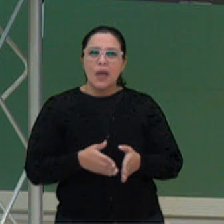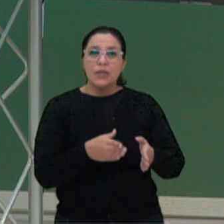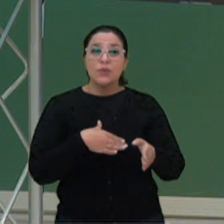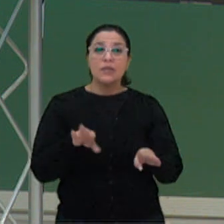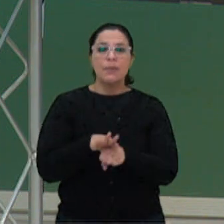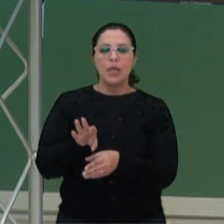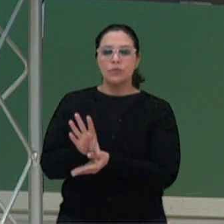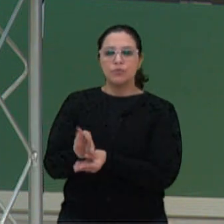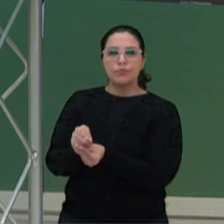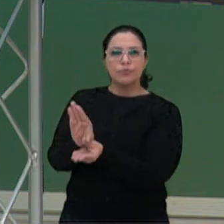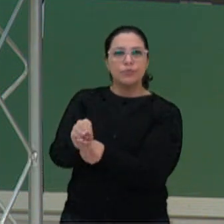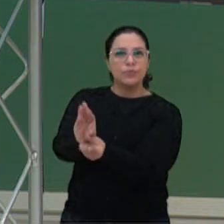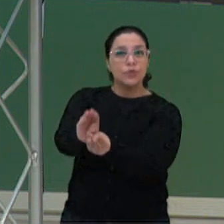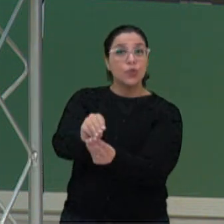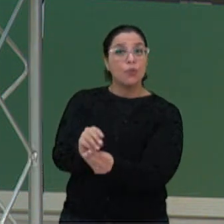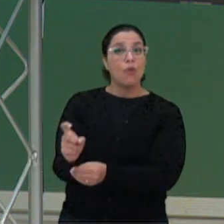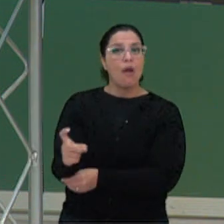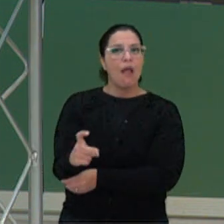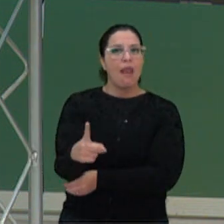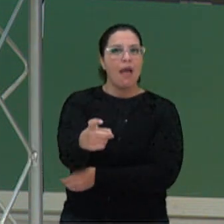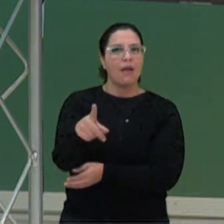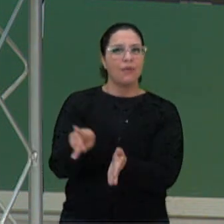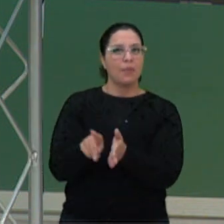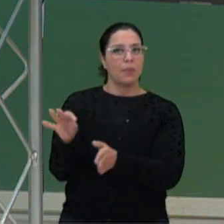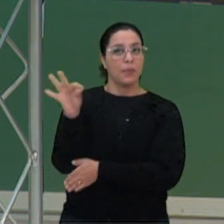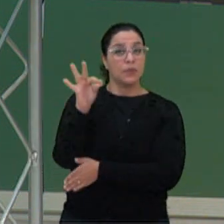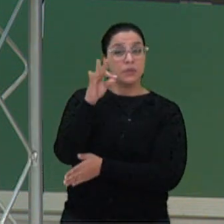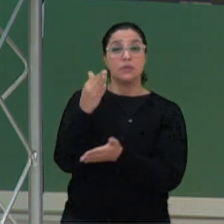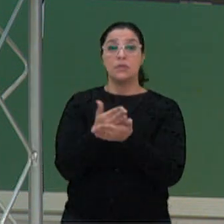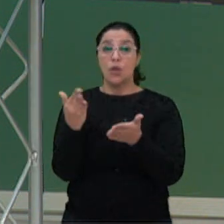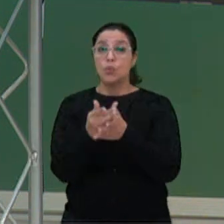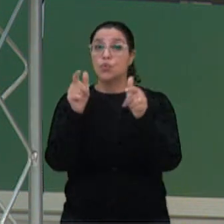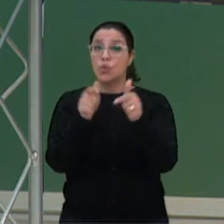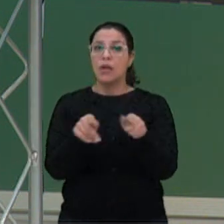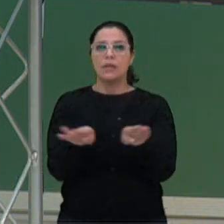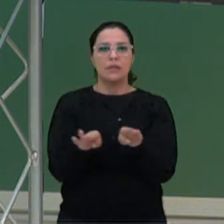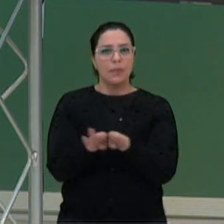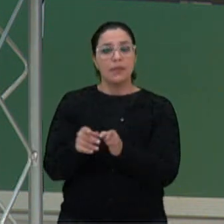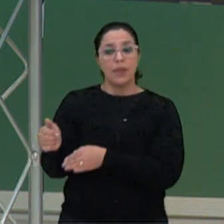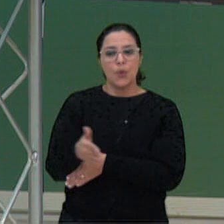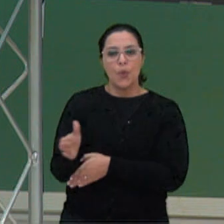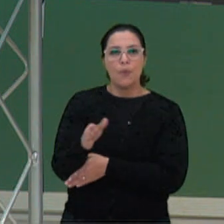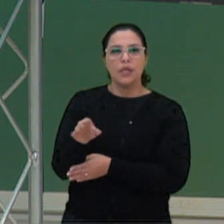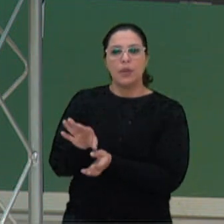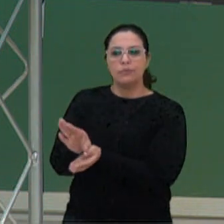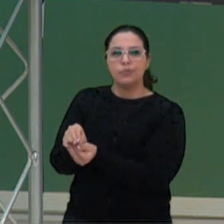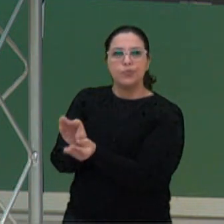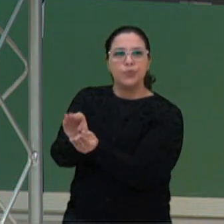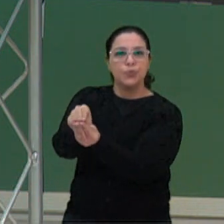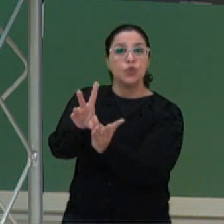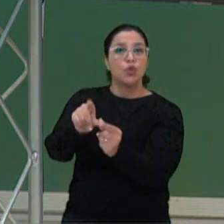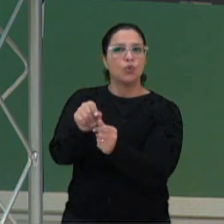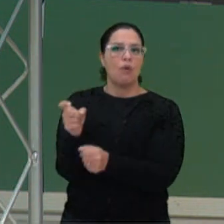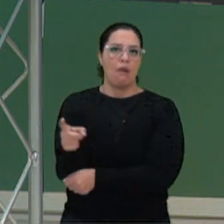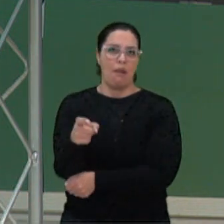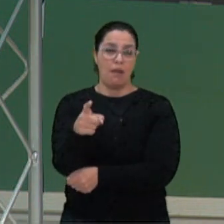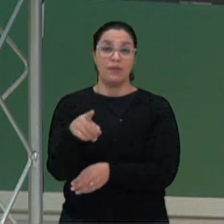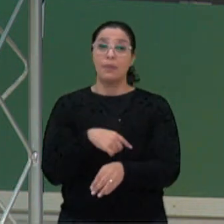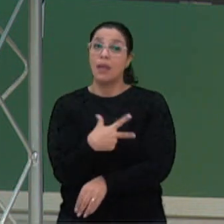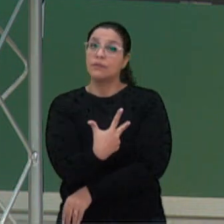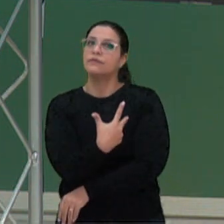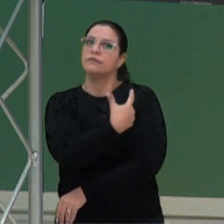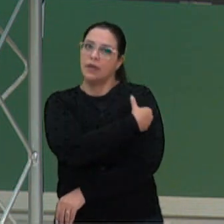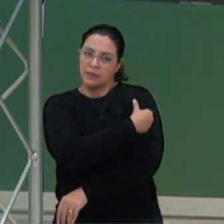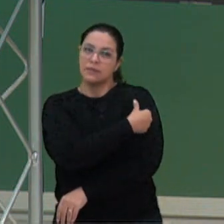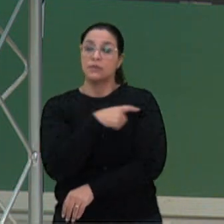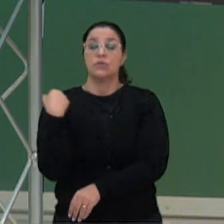da larva do mosquito. Então, em alguns locais, eles colocam peixe no local para se alimentar das larvas. O que mais? Vacina.